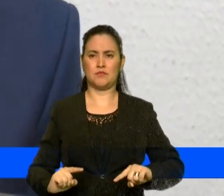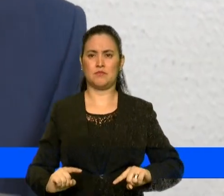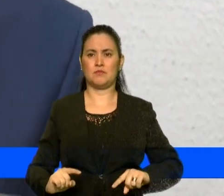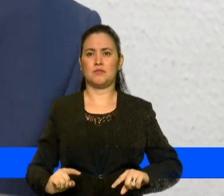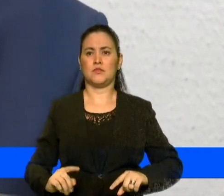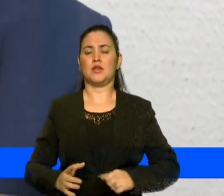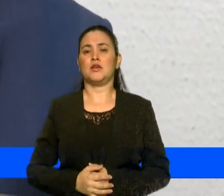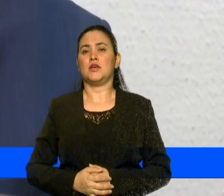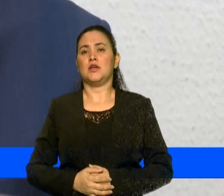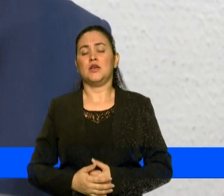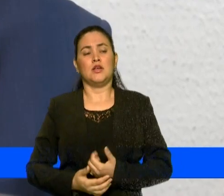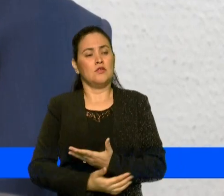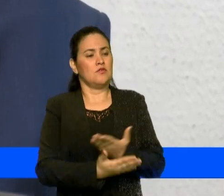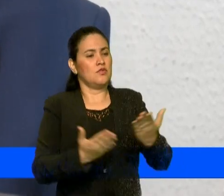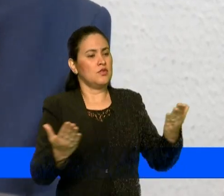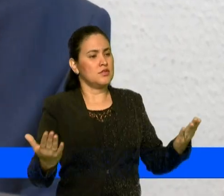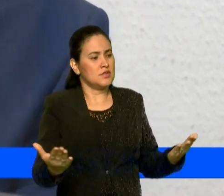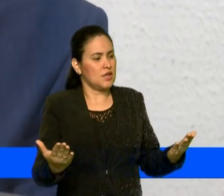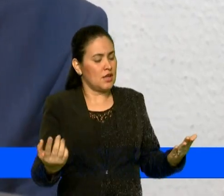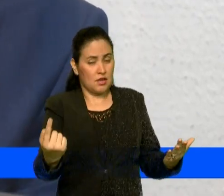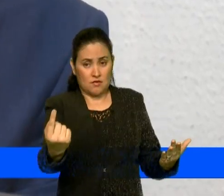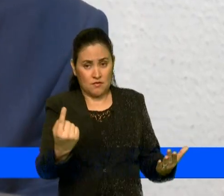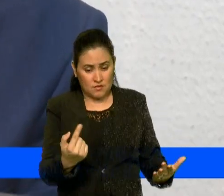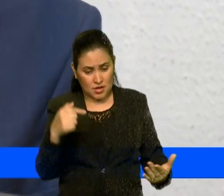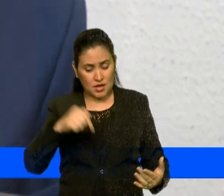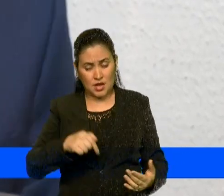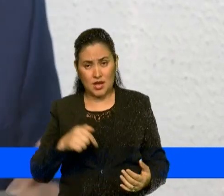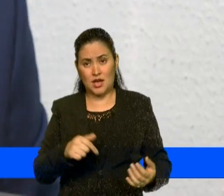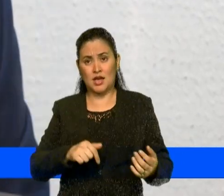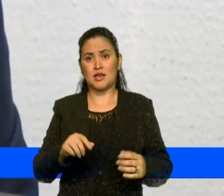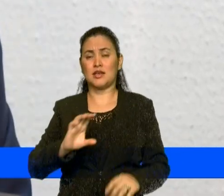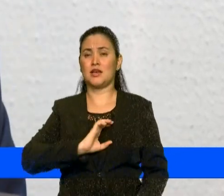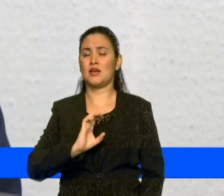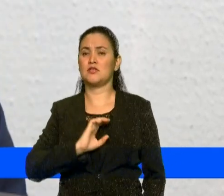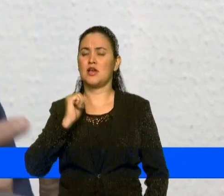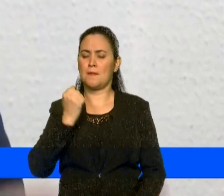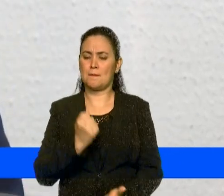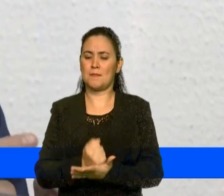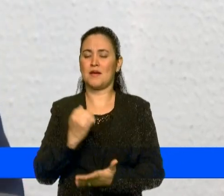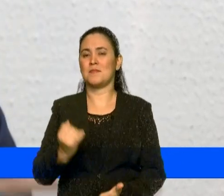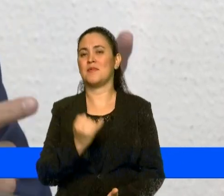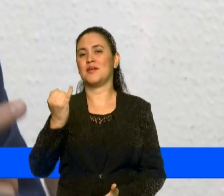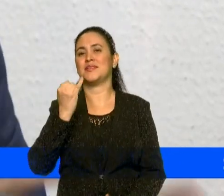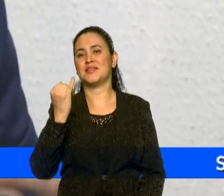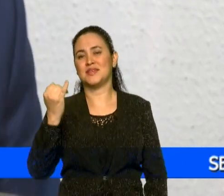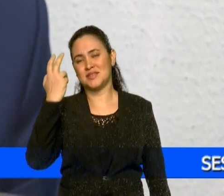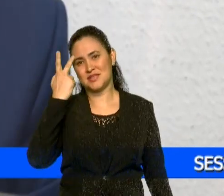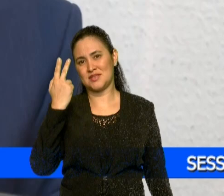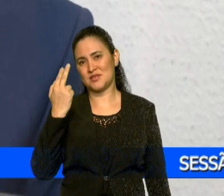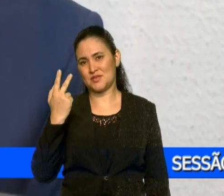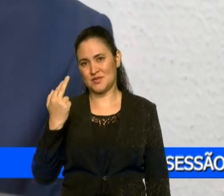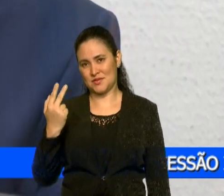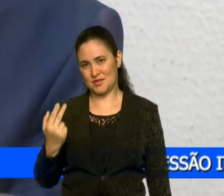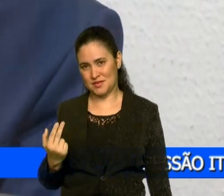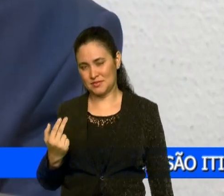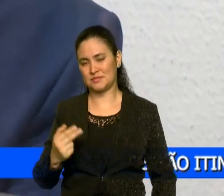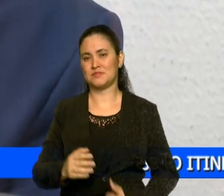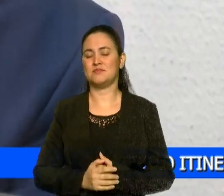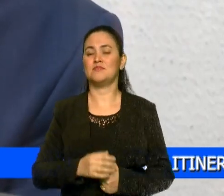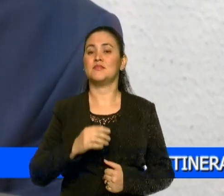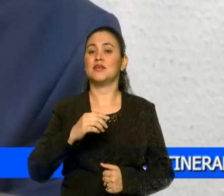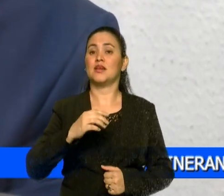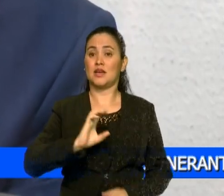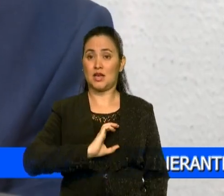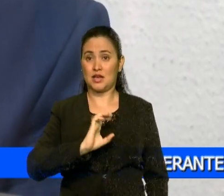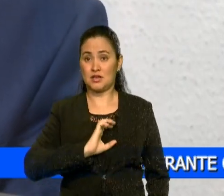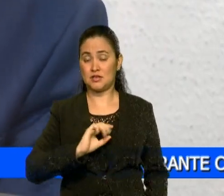certeza que ficará marcado na história. No momento que Caxias faz 200 anos de adesão à independência do Brasil, no momento que o poeta